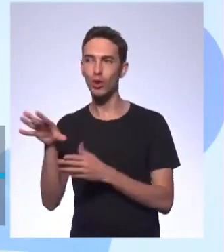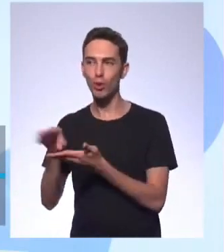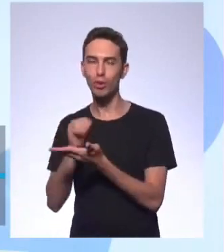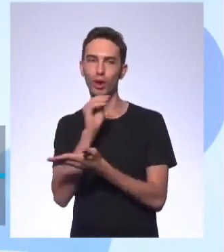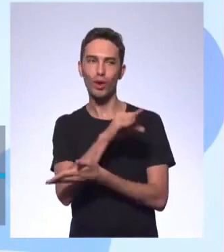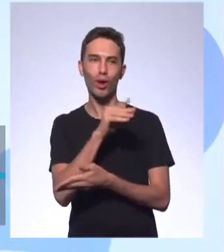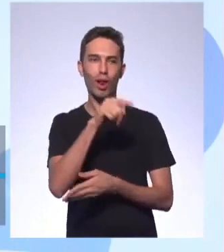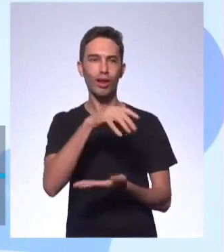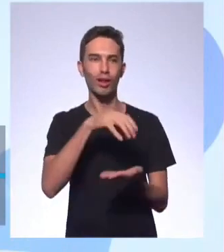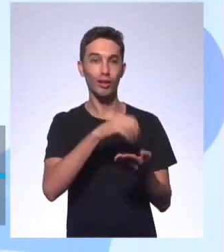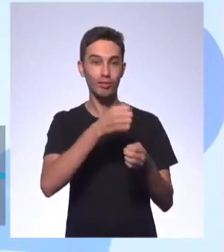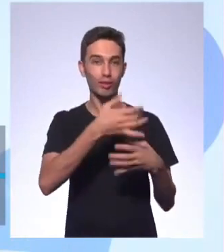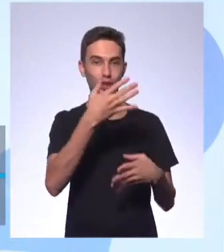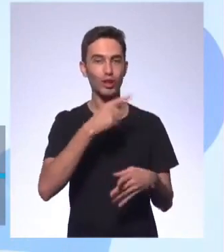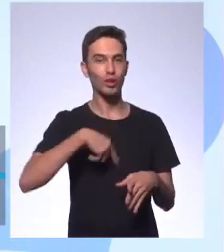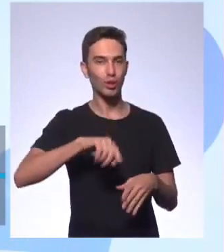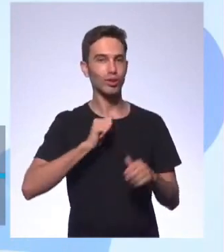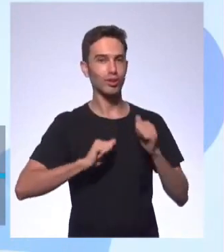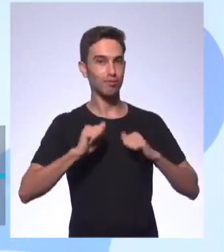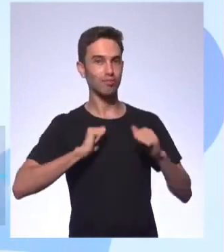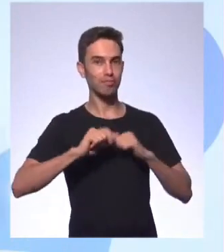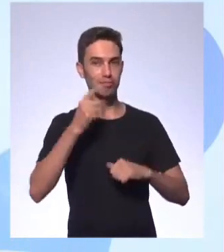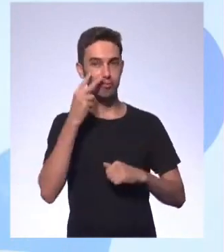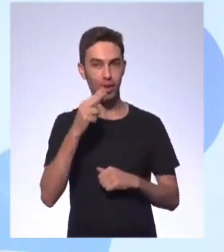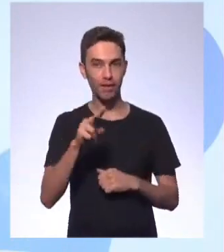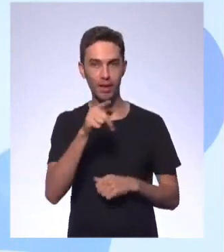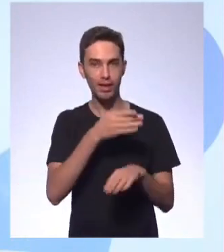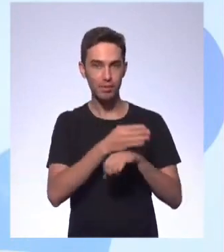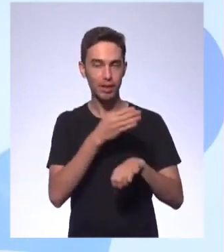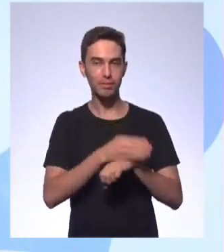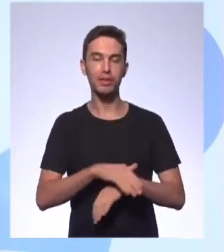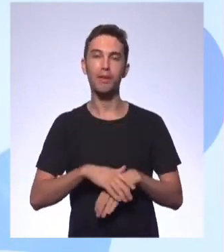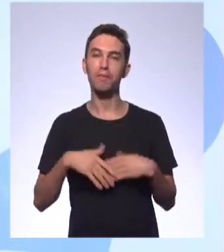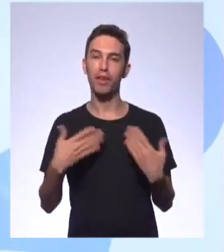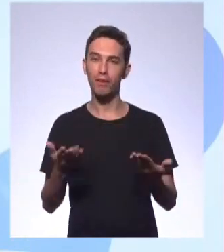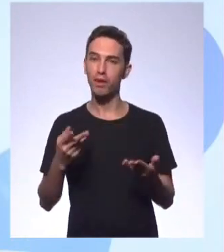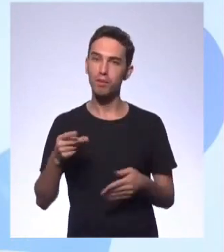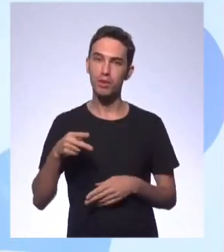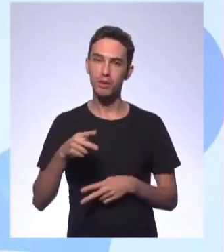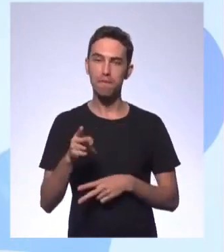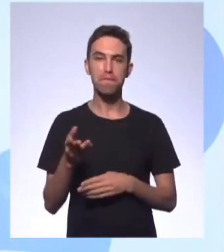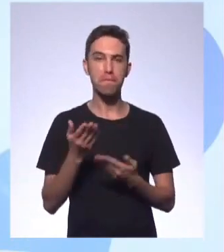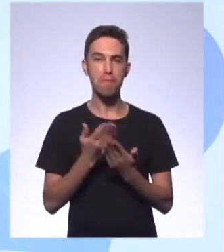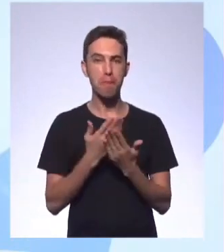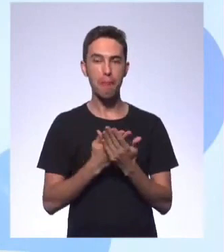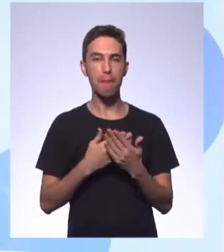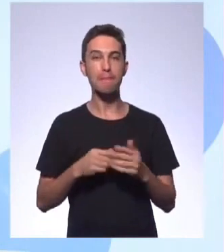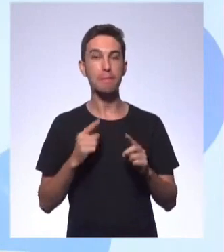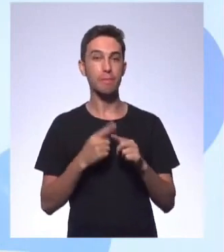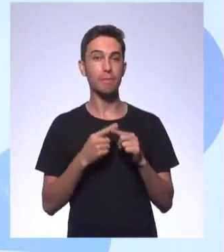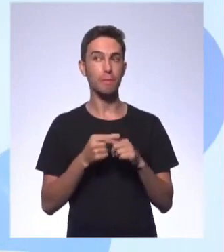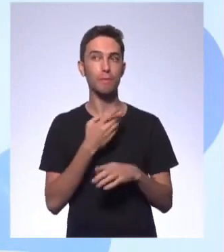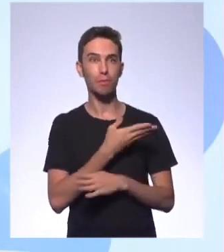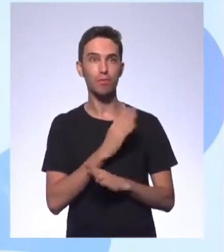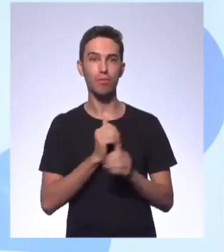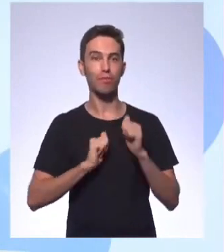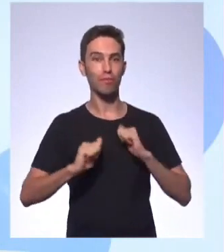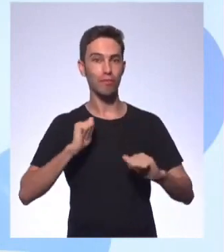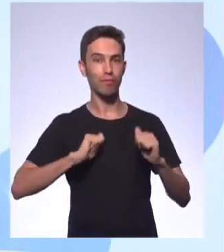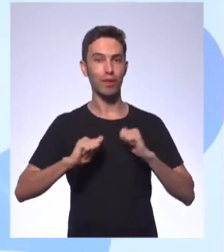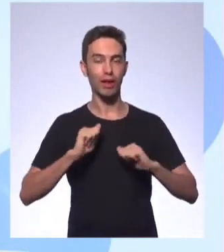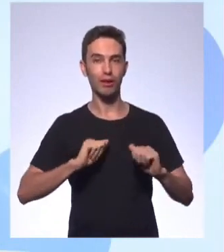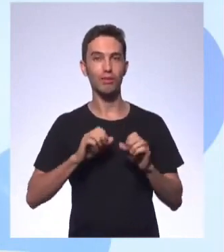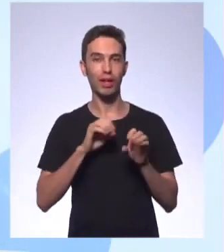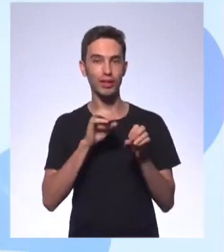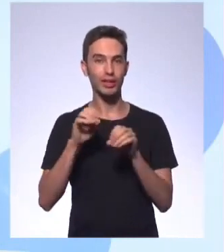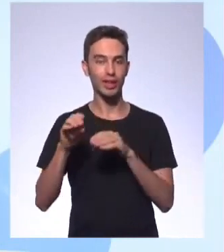cola, que nós estamos aqui ansiosos para ver as participações. E vamos à aula, né? Porque ele já está aqui ansioso para